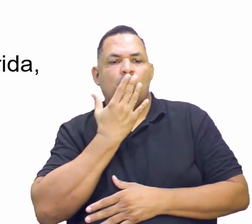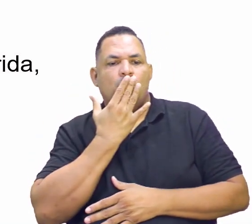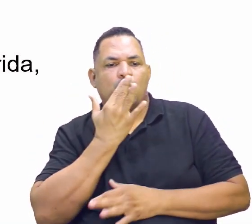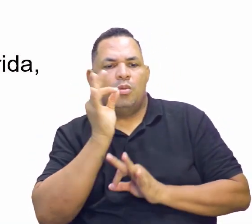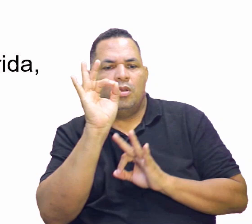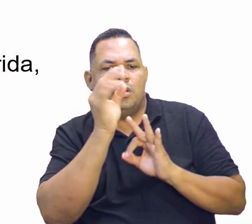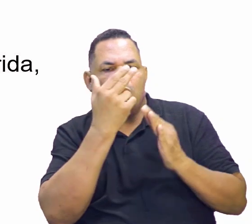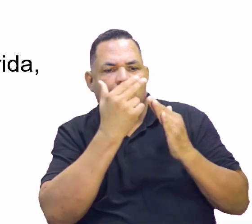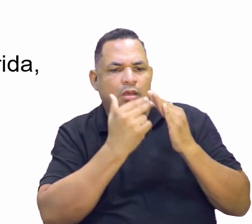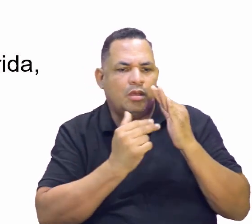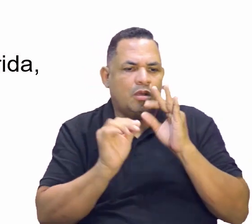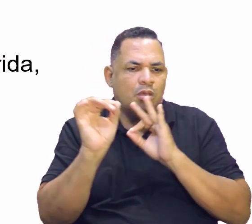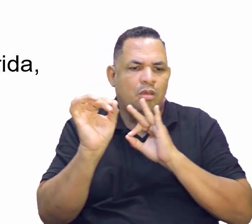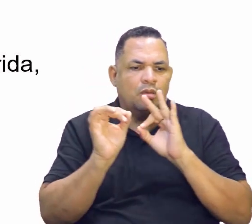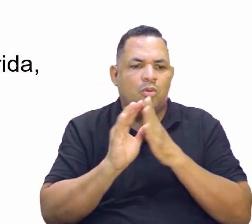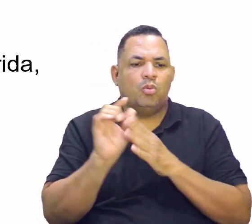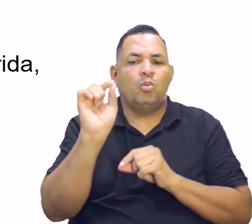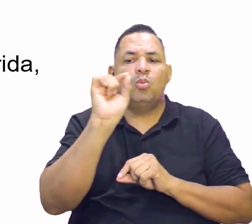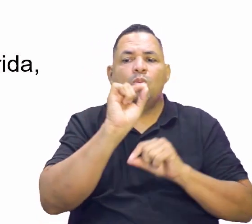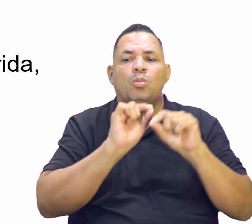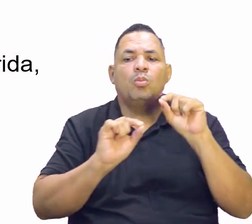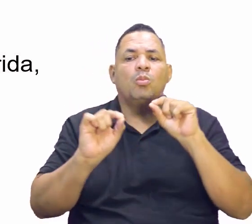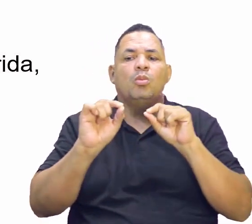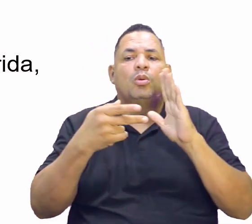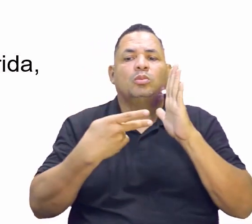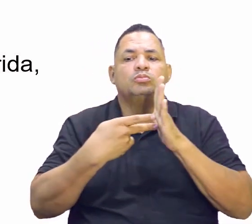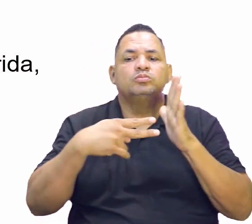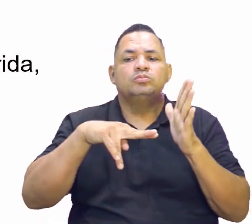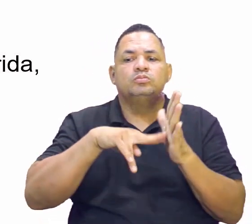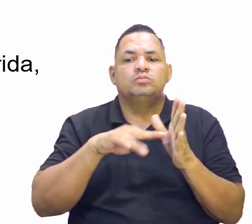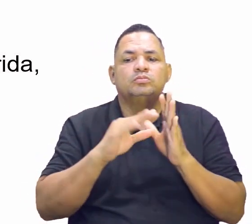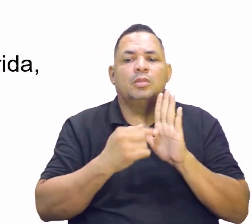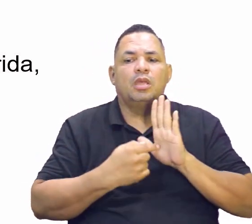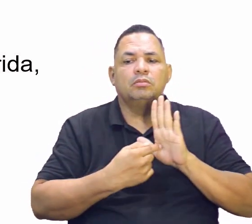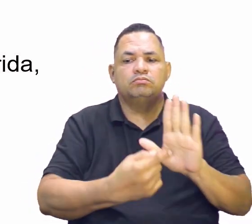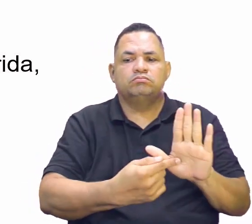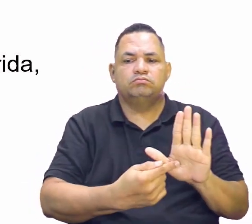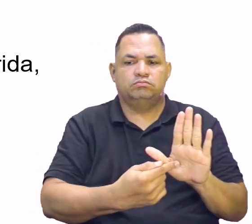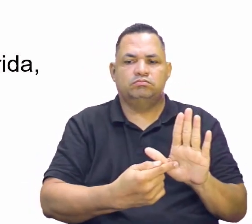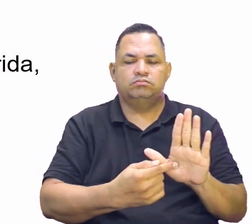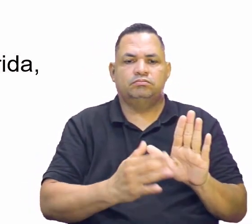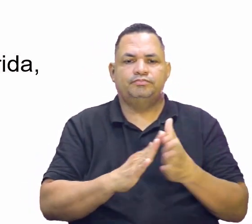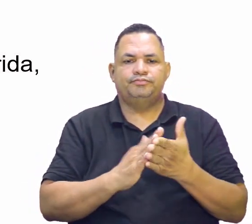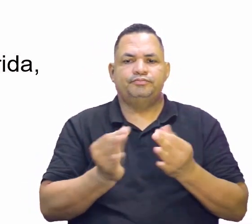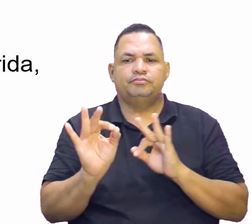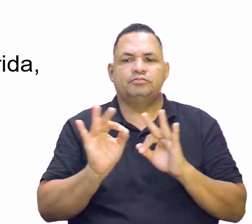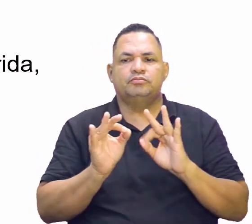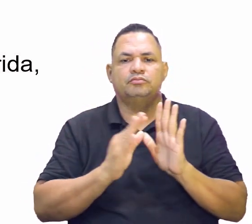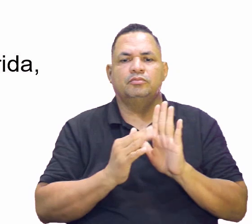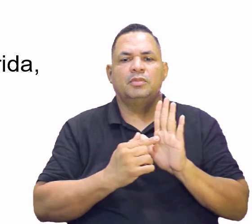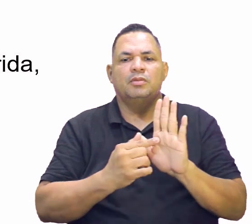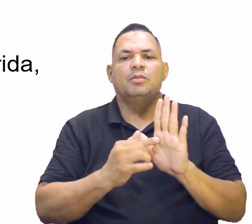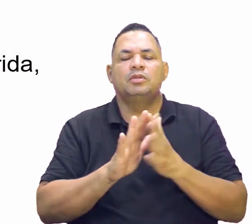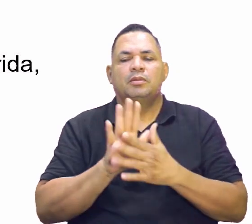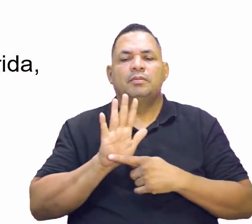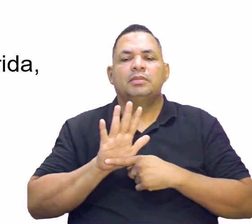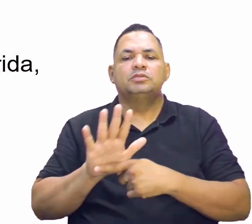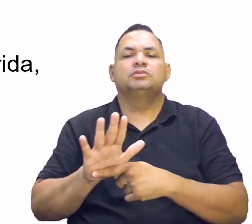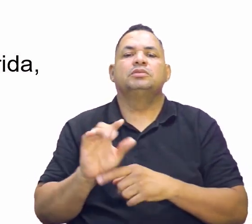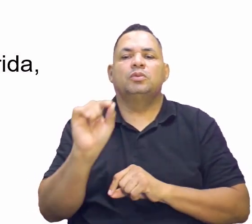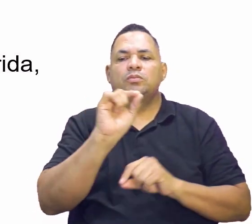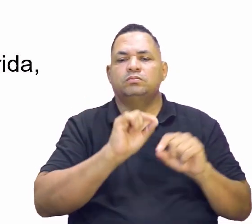Cores, forma. Então, o que o cubismo veio nos representar? O que ele veio trazer aí de